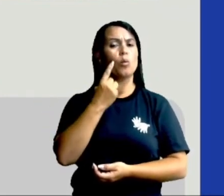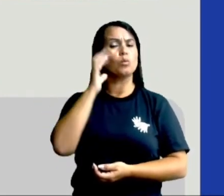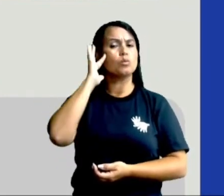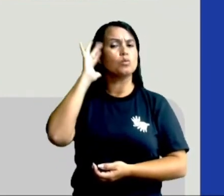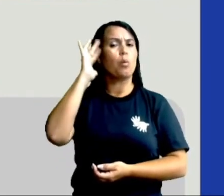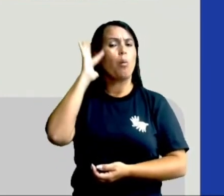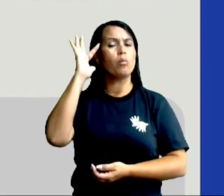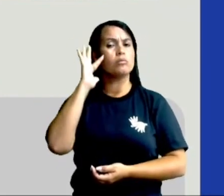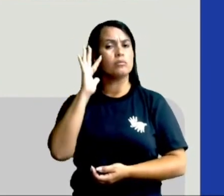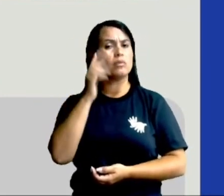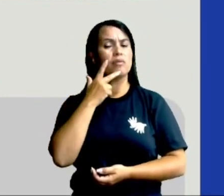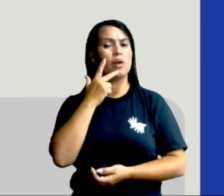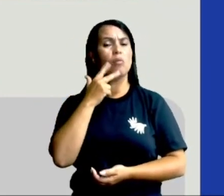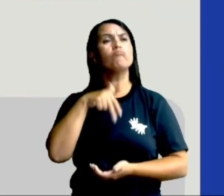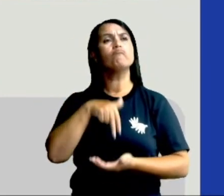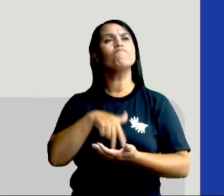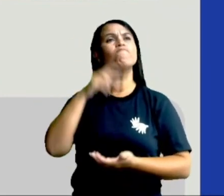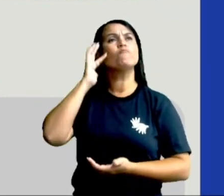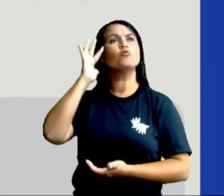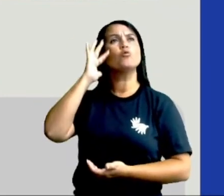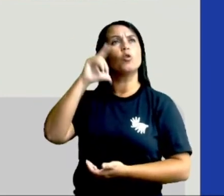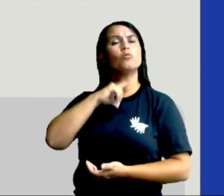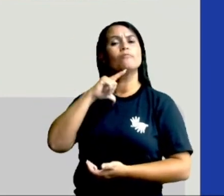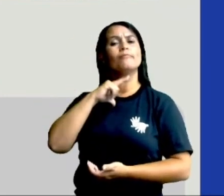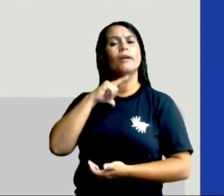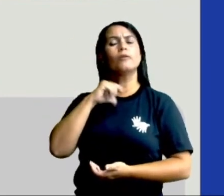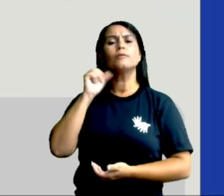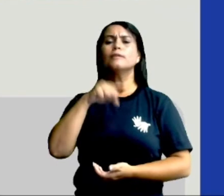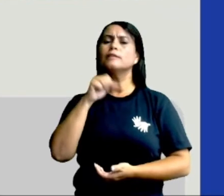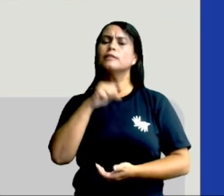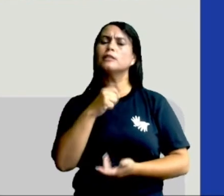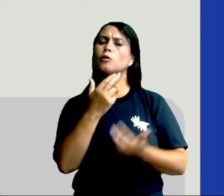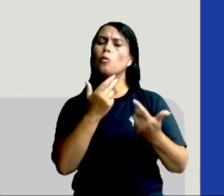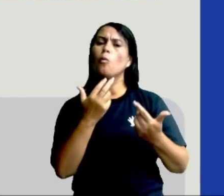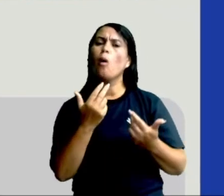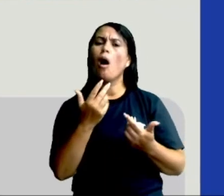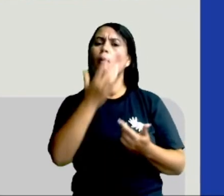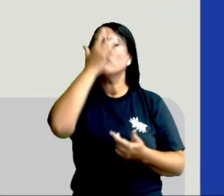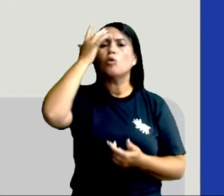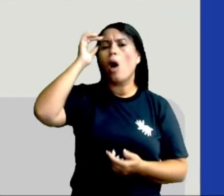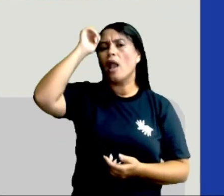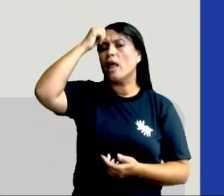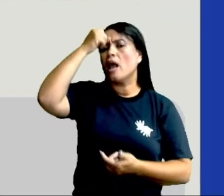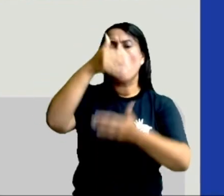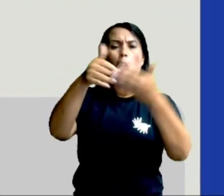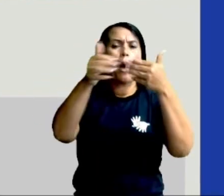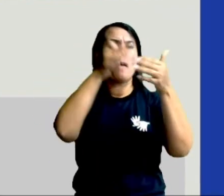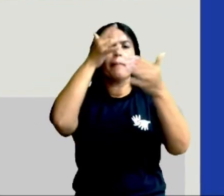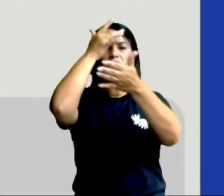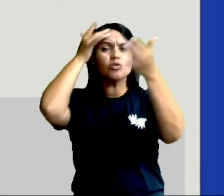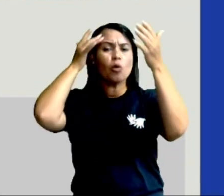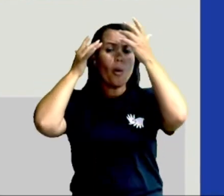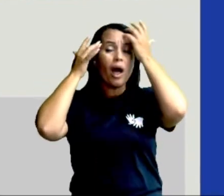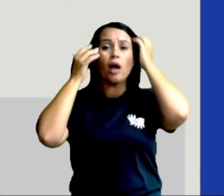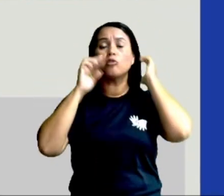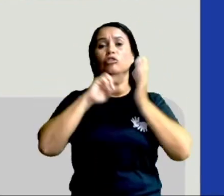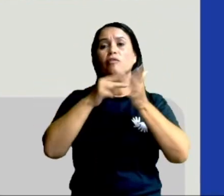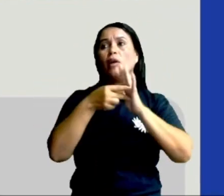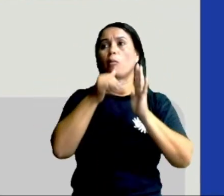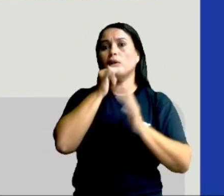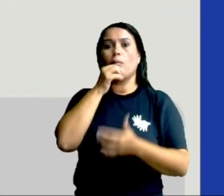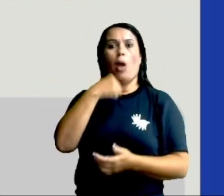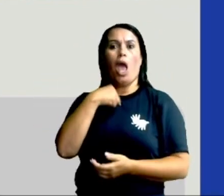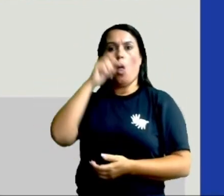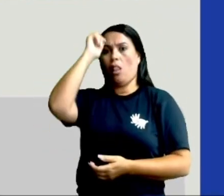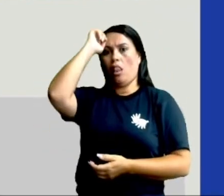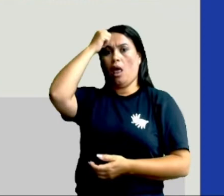se posicionar enquanto figura negra, que ele tem sonhos como qualquer outra pessoa. Não significa por ele ser negro,